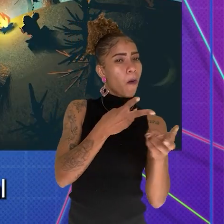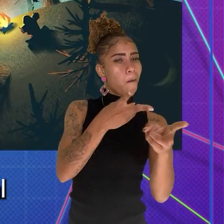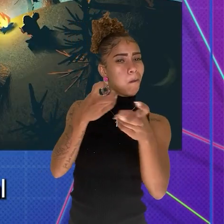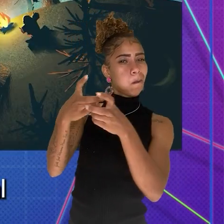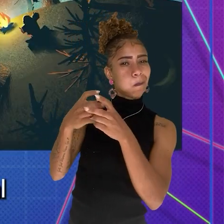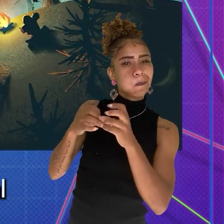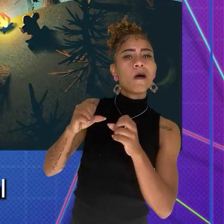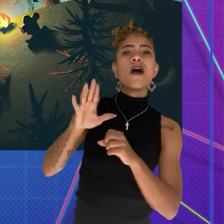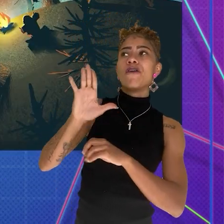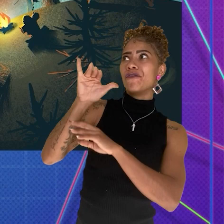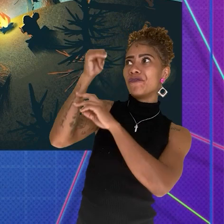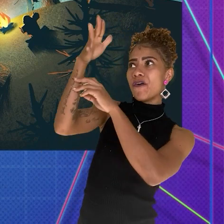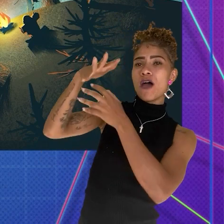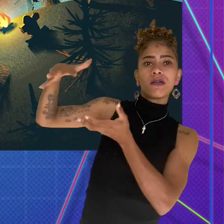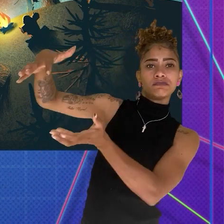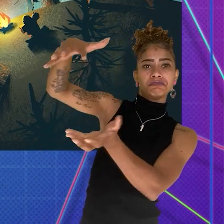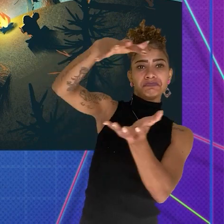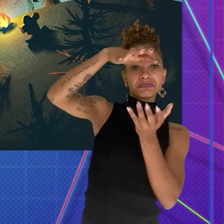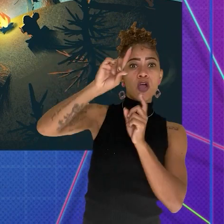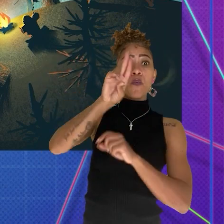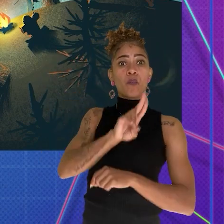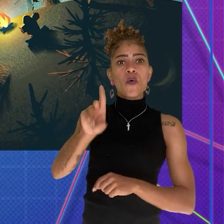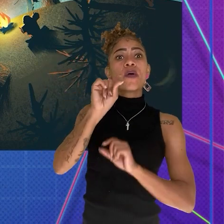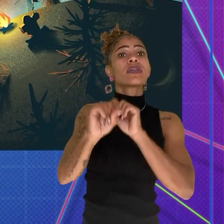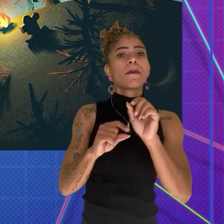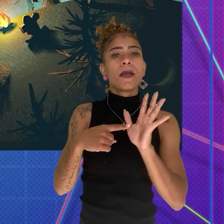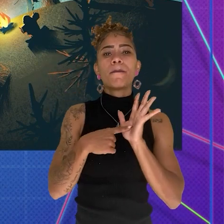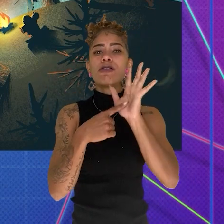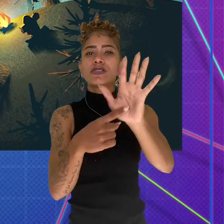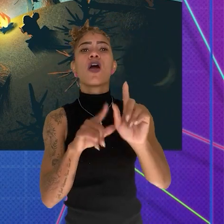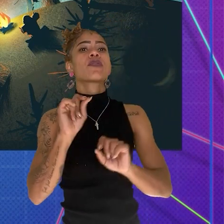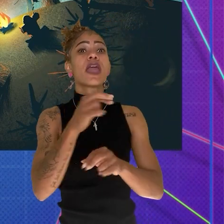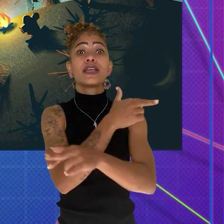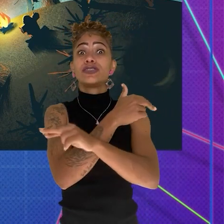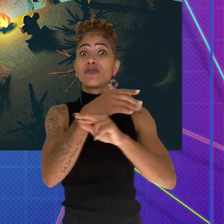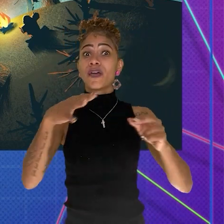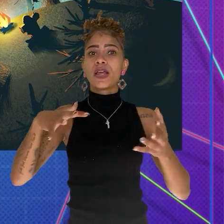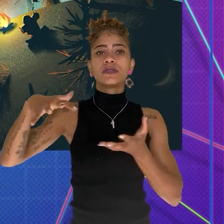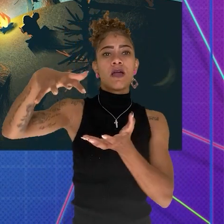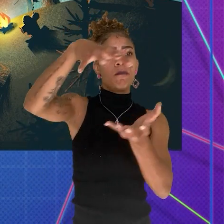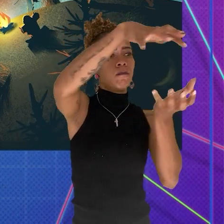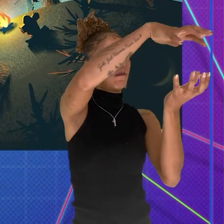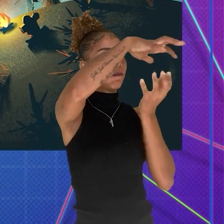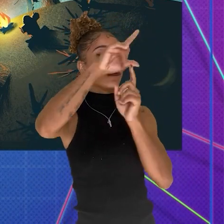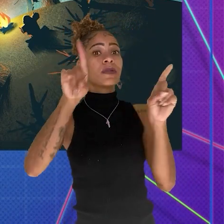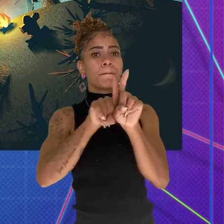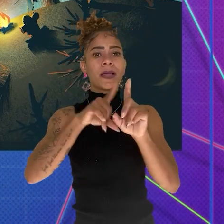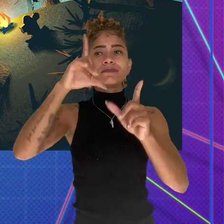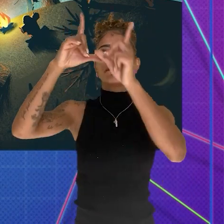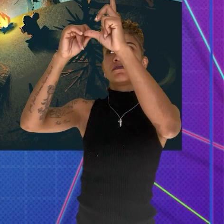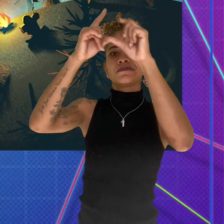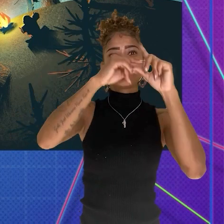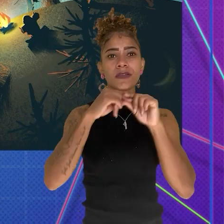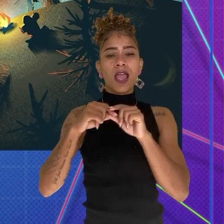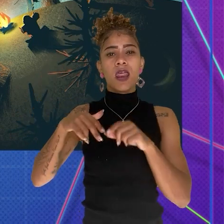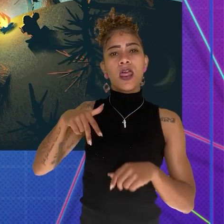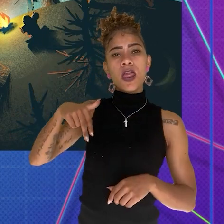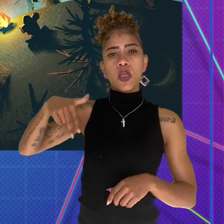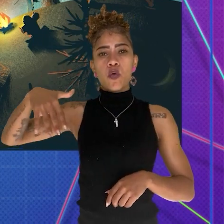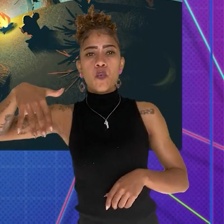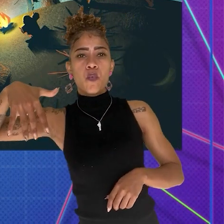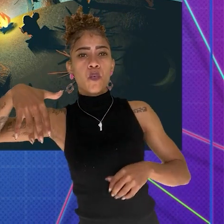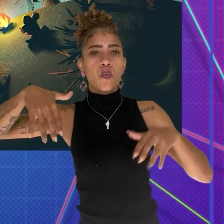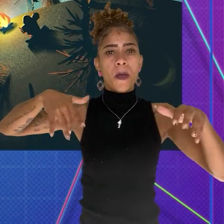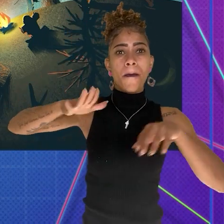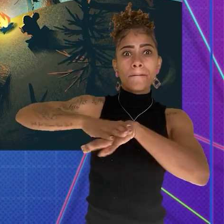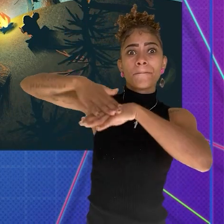de exploração espacial utiliza a modulação sonora para simular a gravidade de diferentes planetas e estrelas. E à medida que o jogador se move